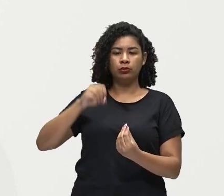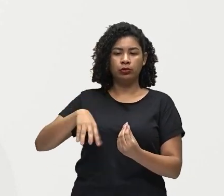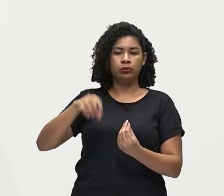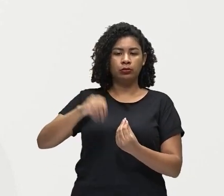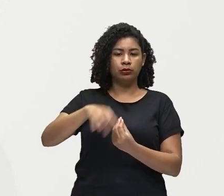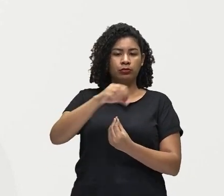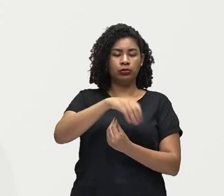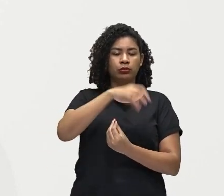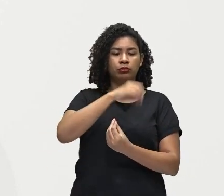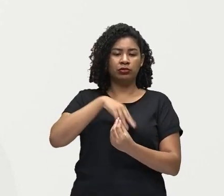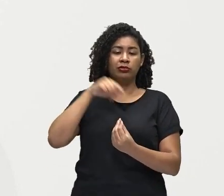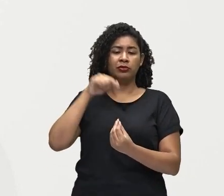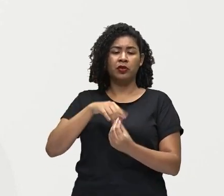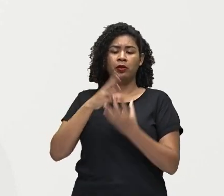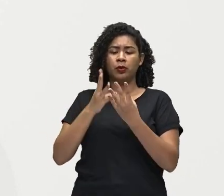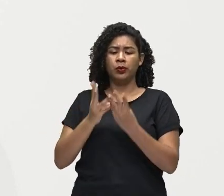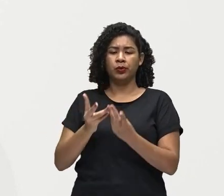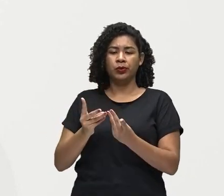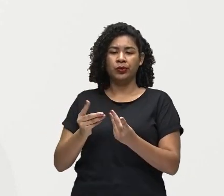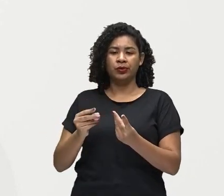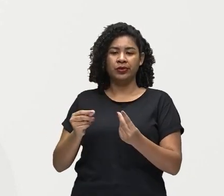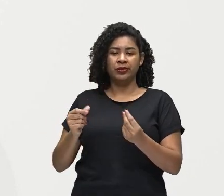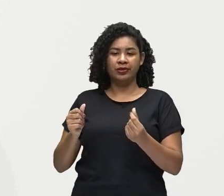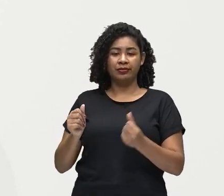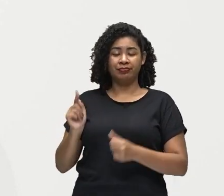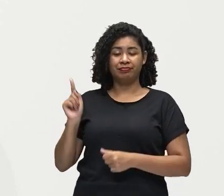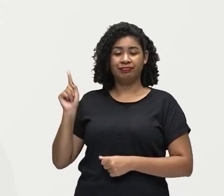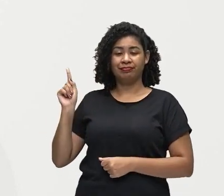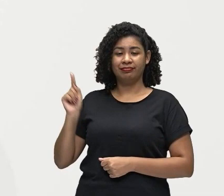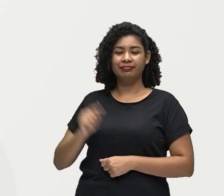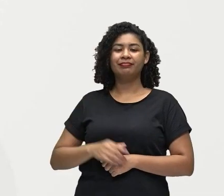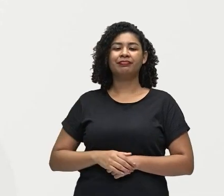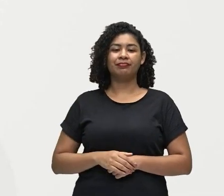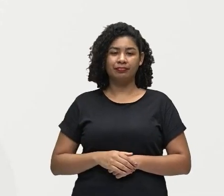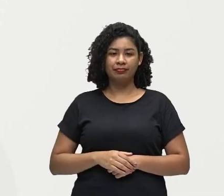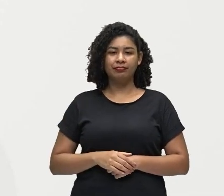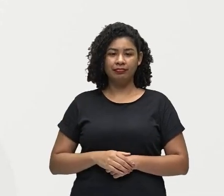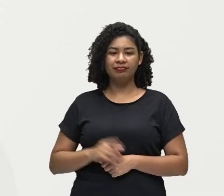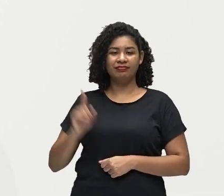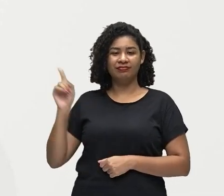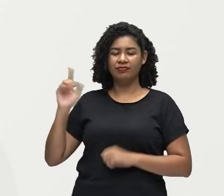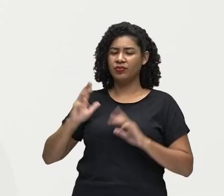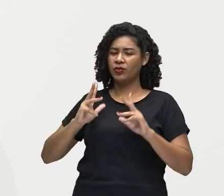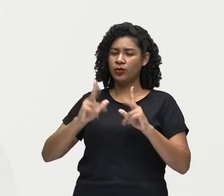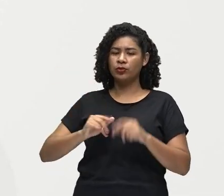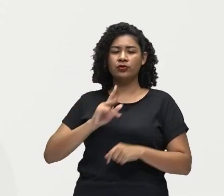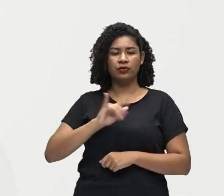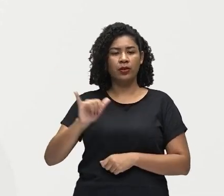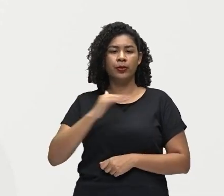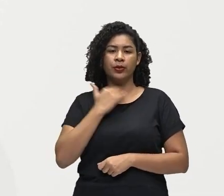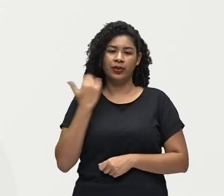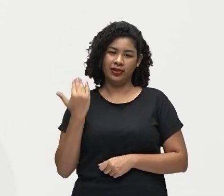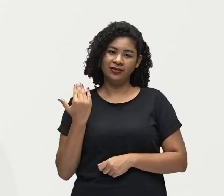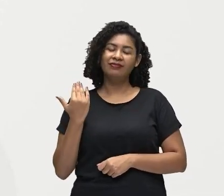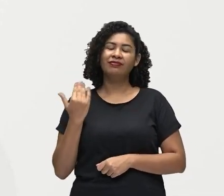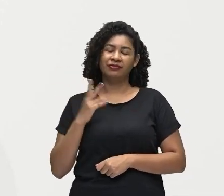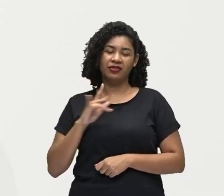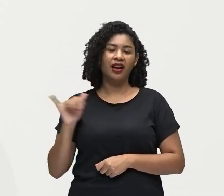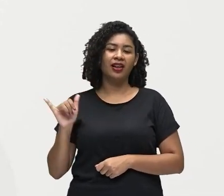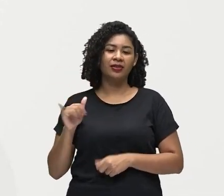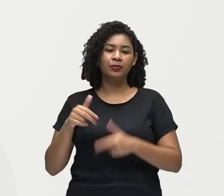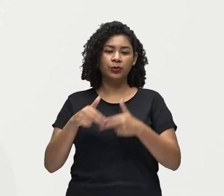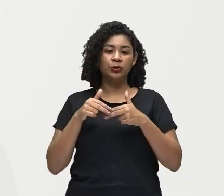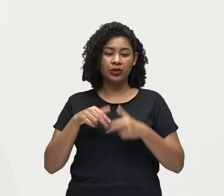os decompositores, né, que são aqui os fungos, porque todos eles vão morrer um dia, né? Uma hora eles vão morrer ali, e quem